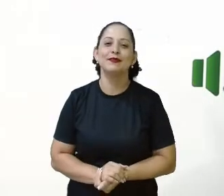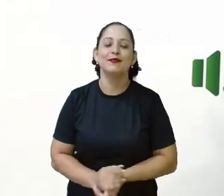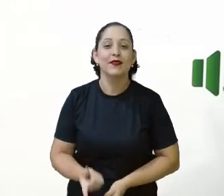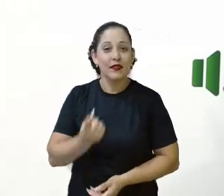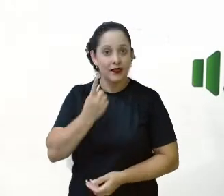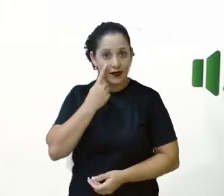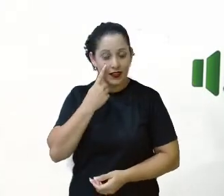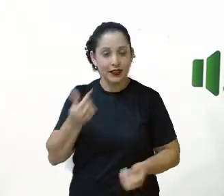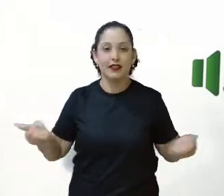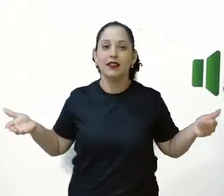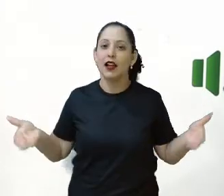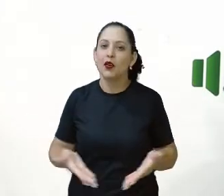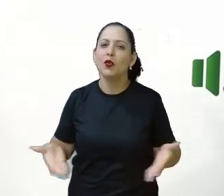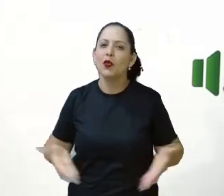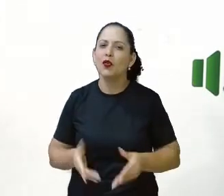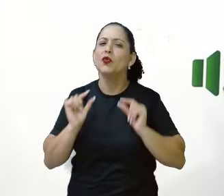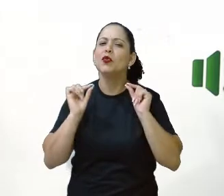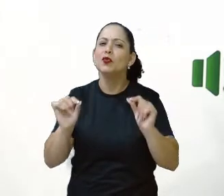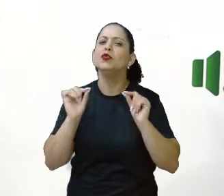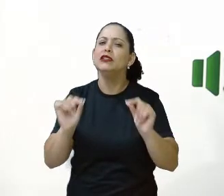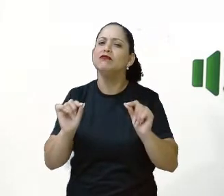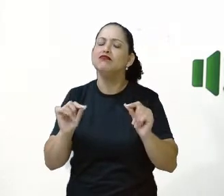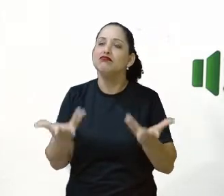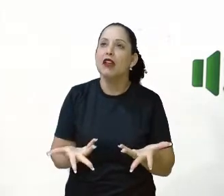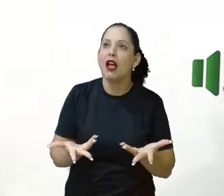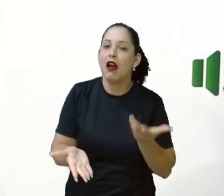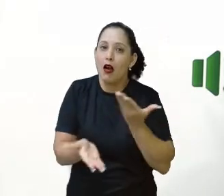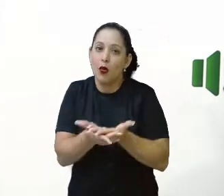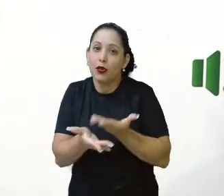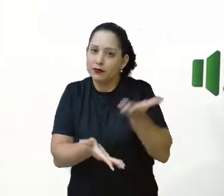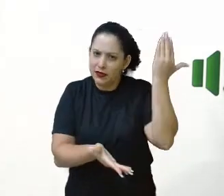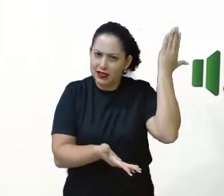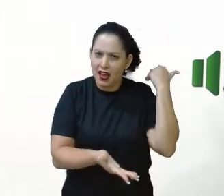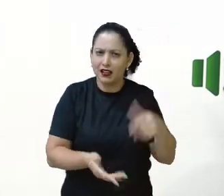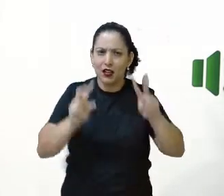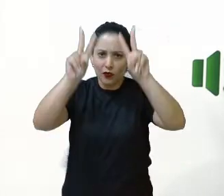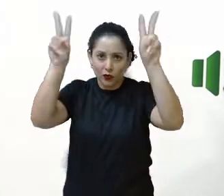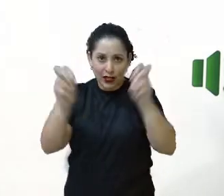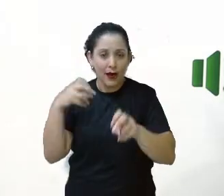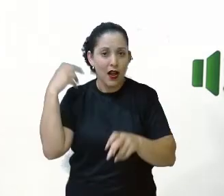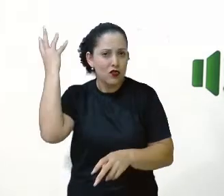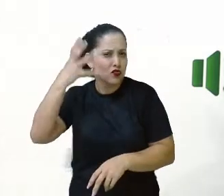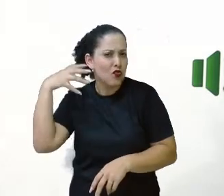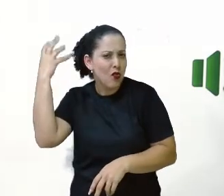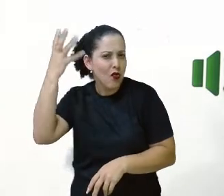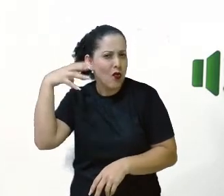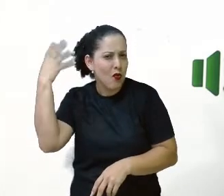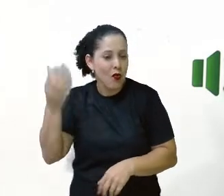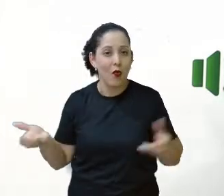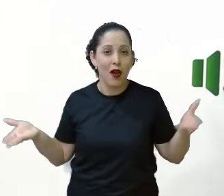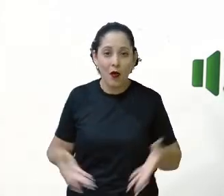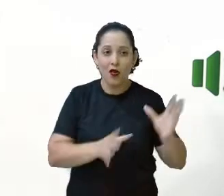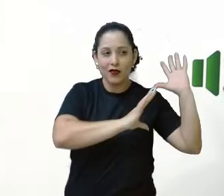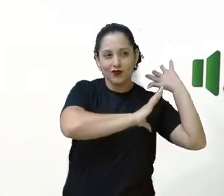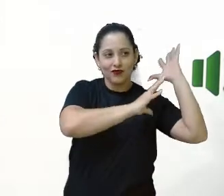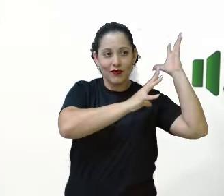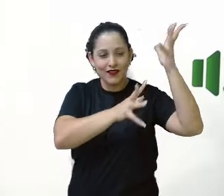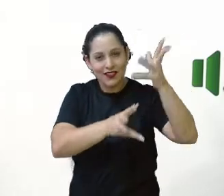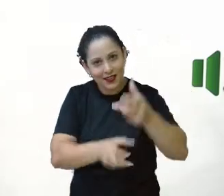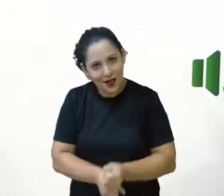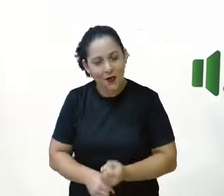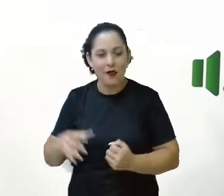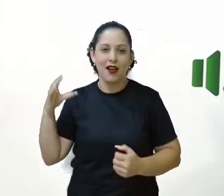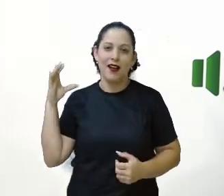Vejam, a gente falou na aula passada sobre som. A gente vai fazer uma pequena revisão rapidinha, né,